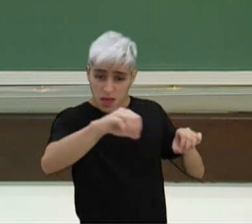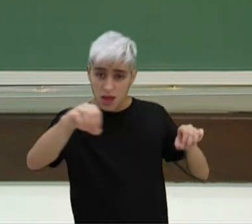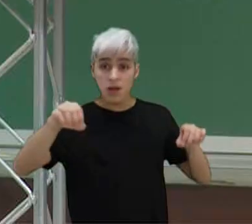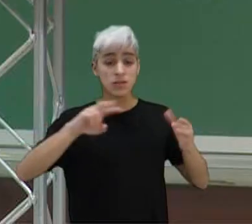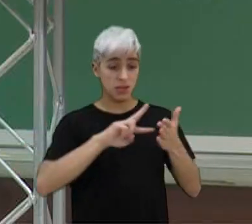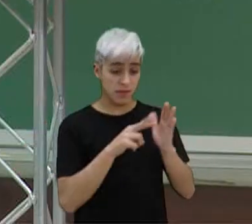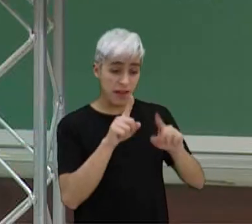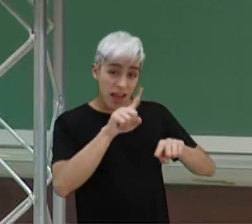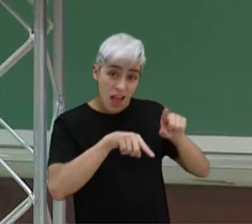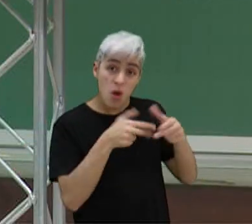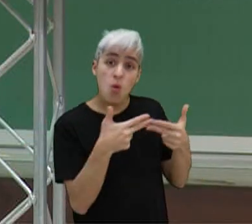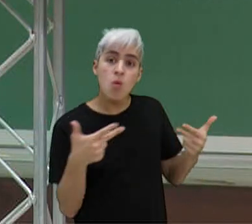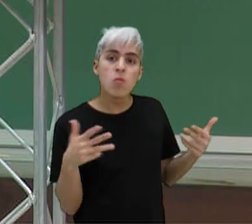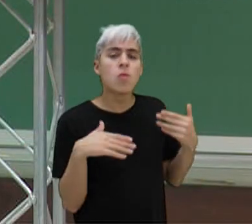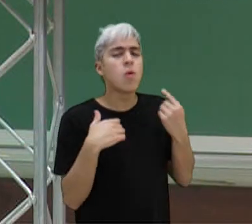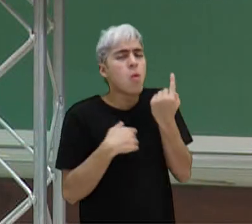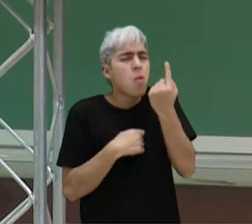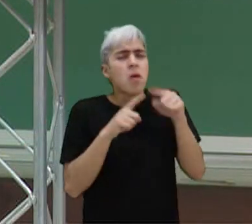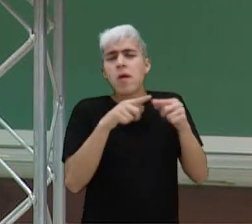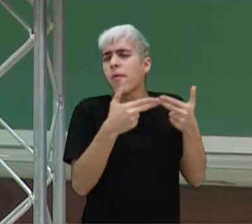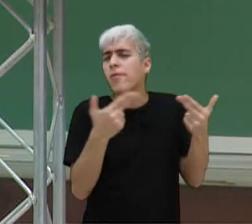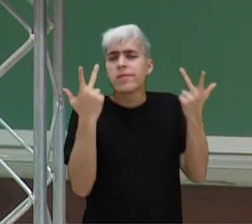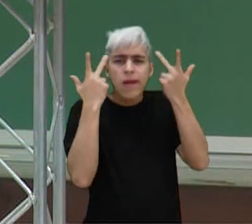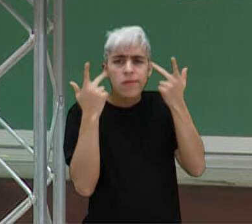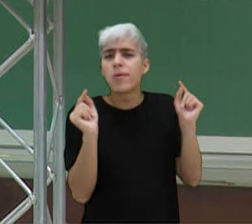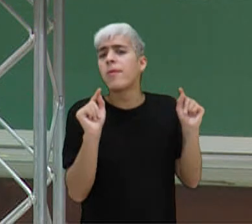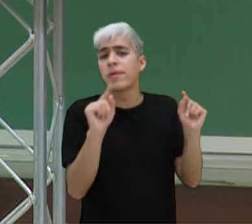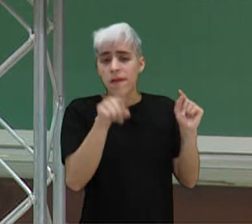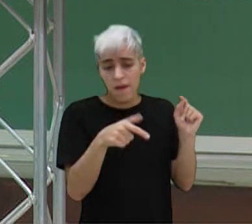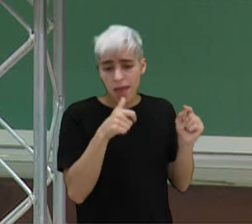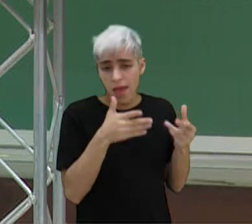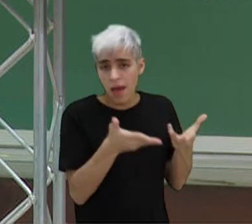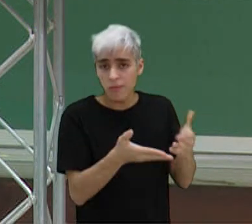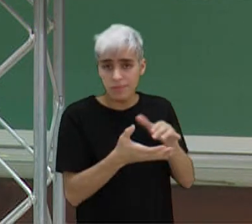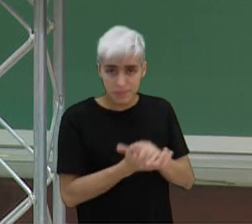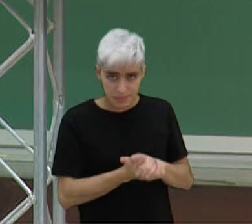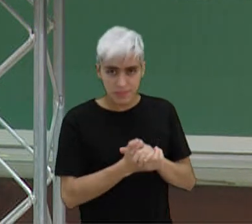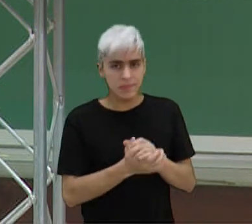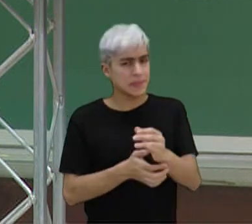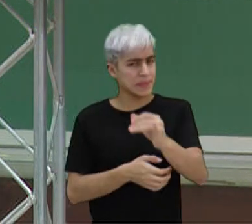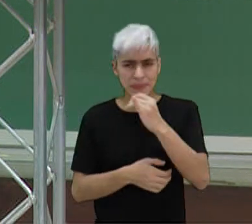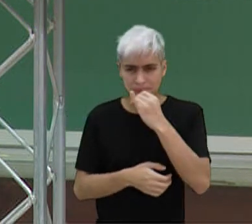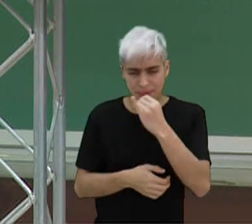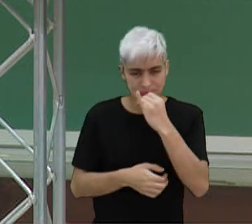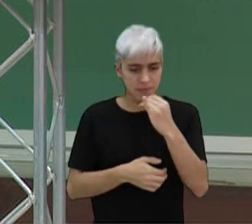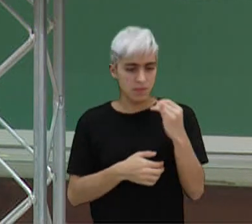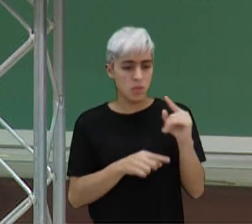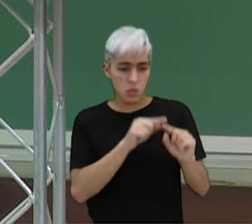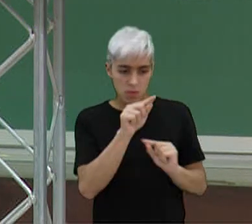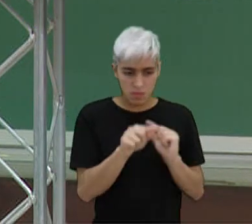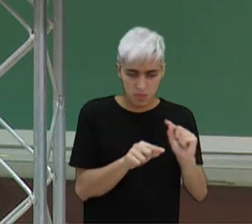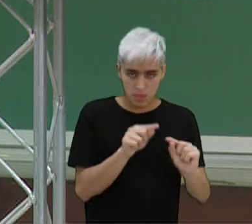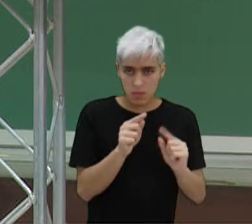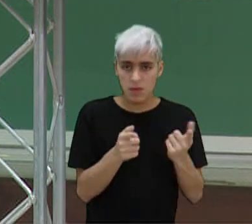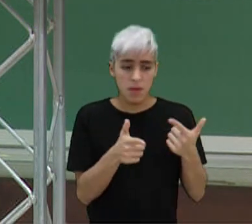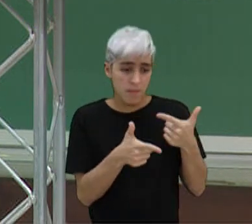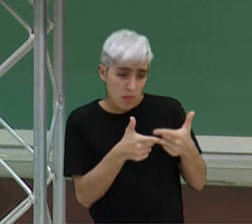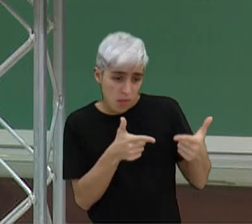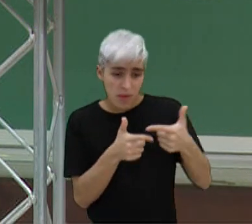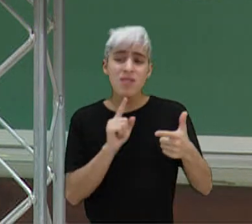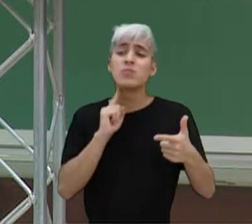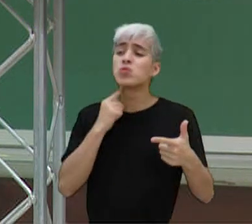dos recursos, né? Um dos recursos naturais é a água. Então, nós temos ali, além de eu ter o problema